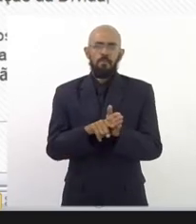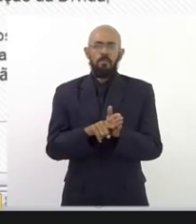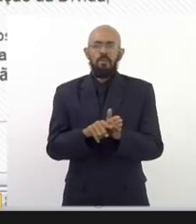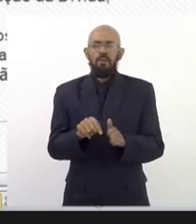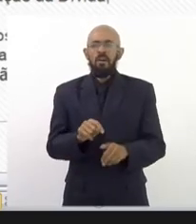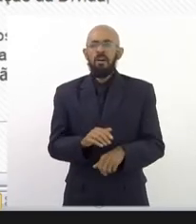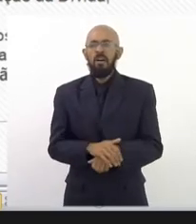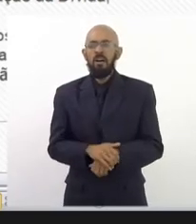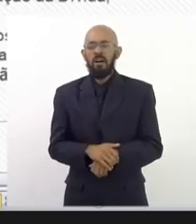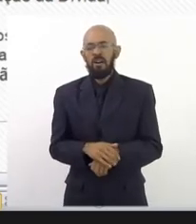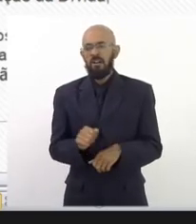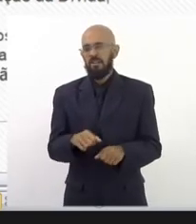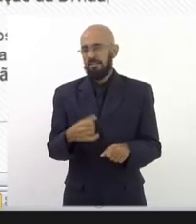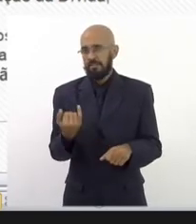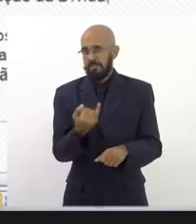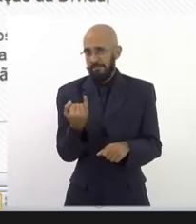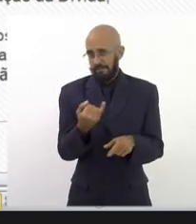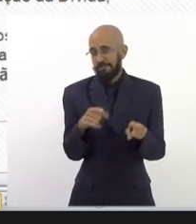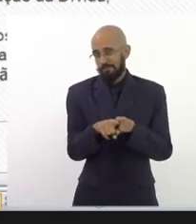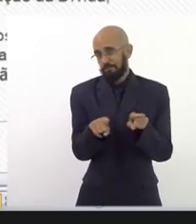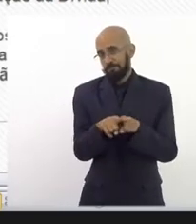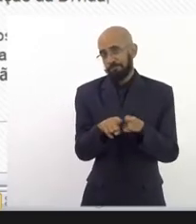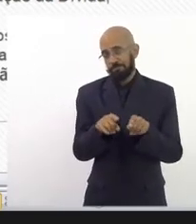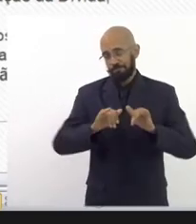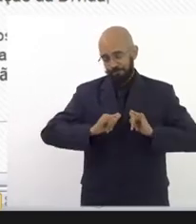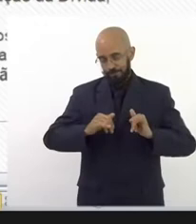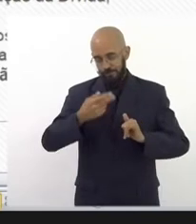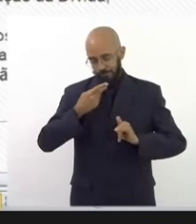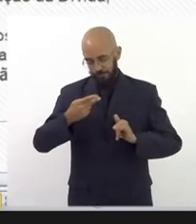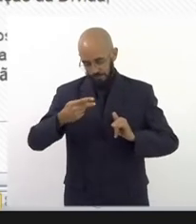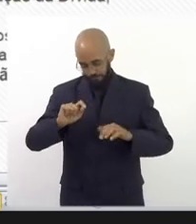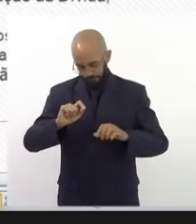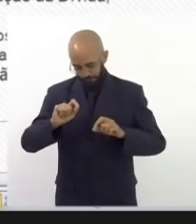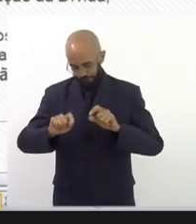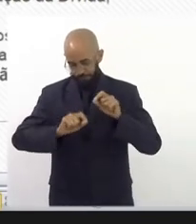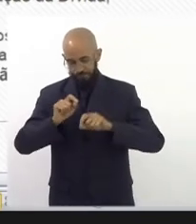Um dado super importante para que vocês saibam,